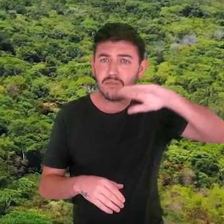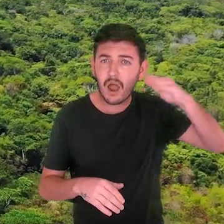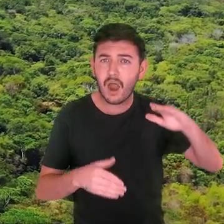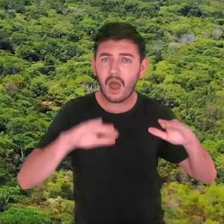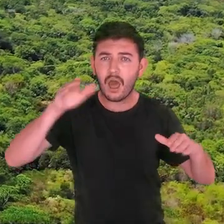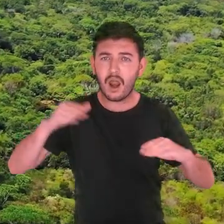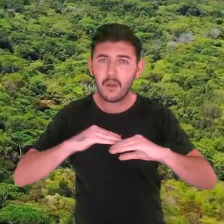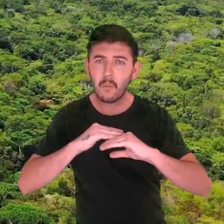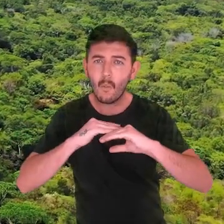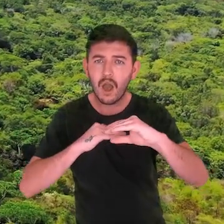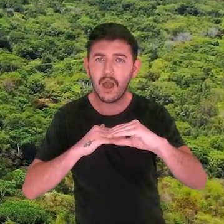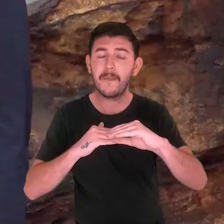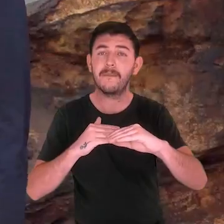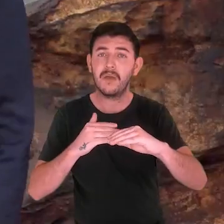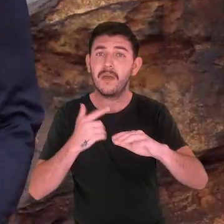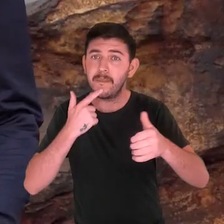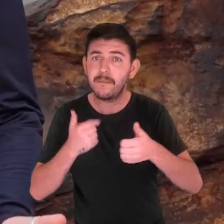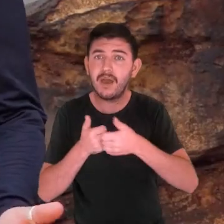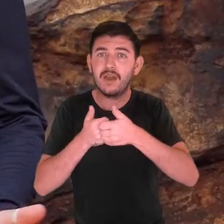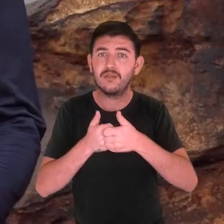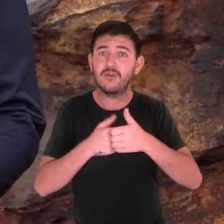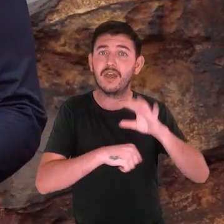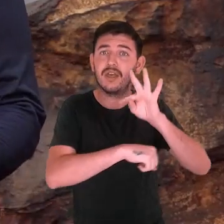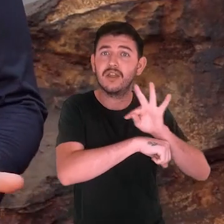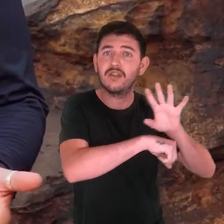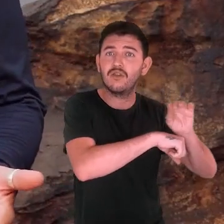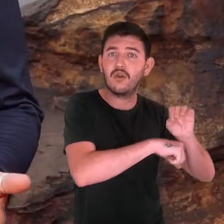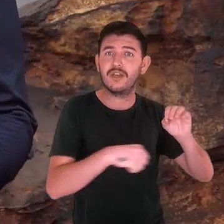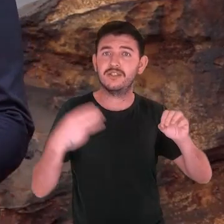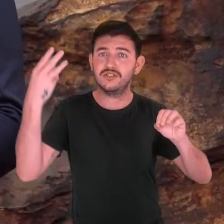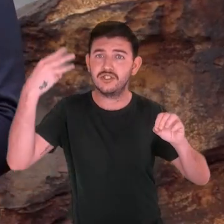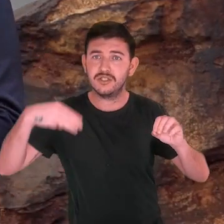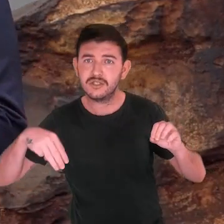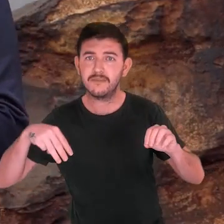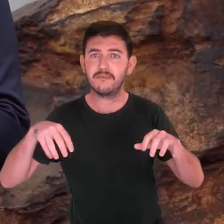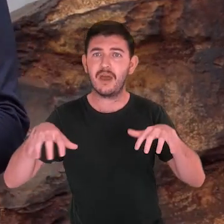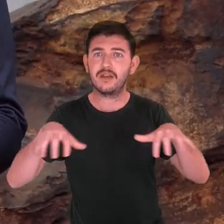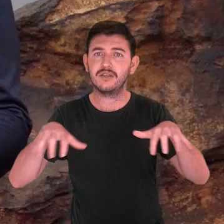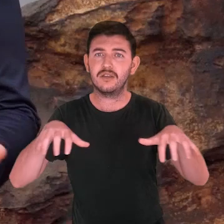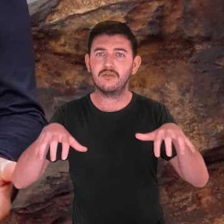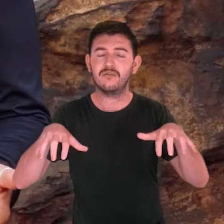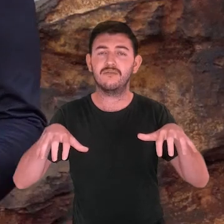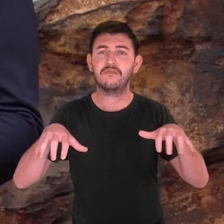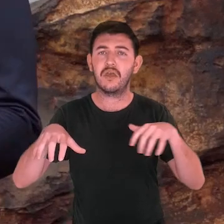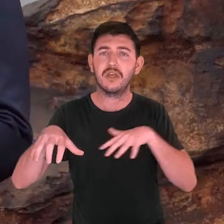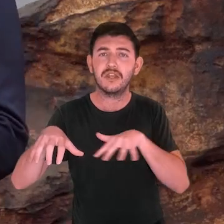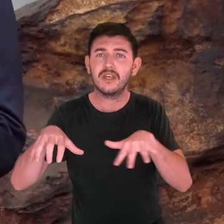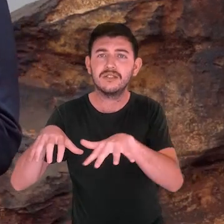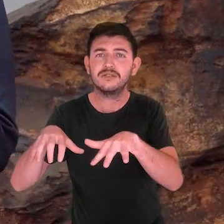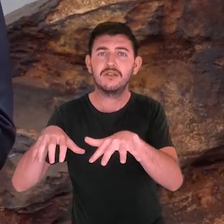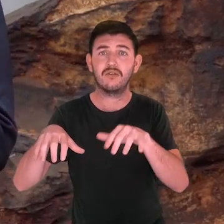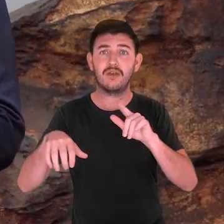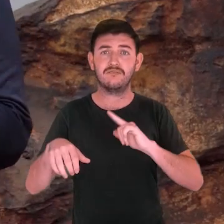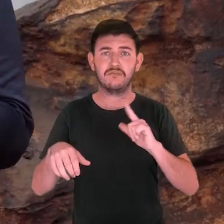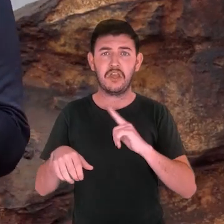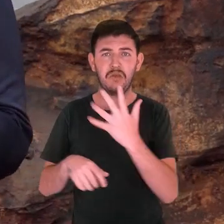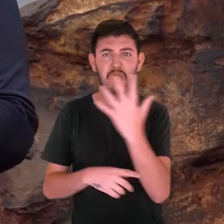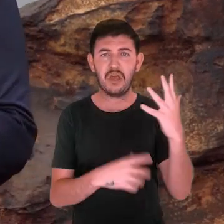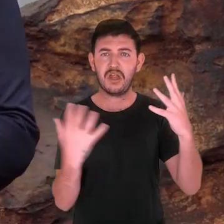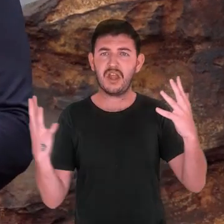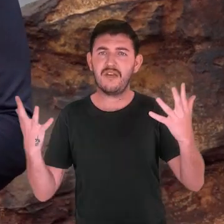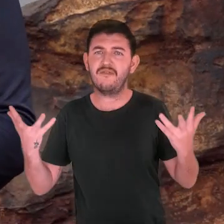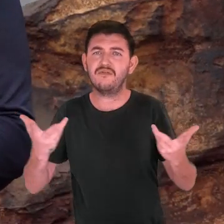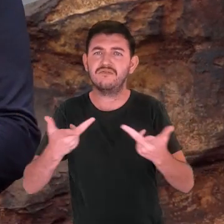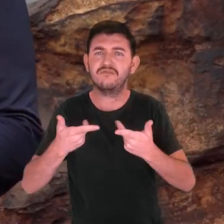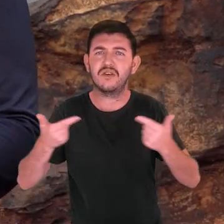Tocantins. É uma região que se caracteriza pelo conjunto de formas de relevo paisagístico com